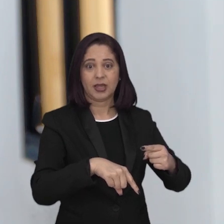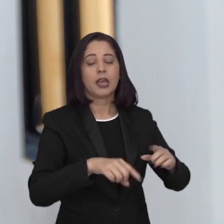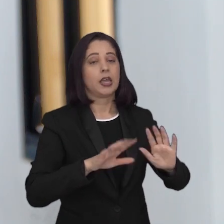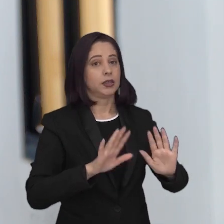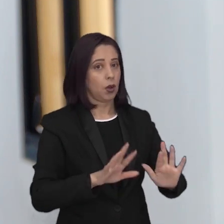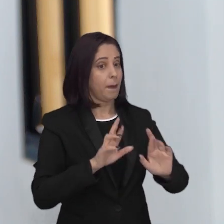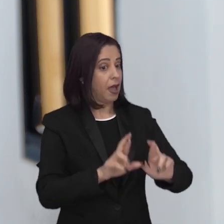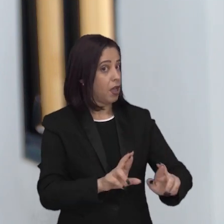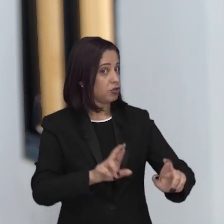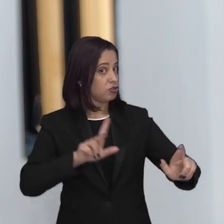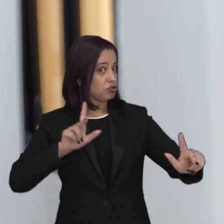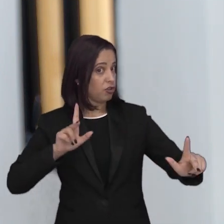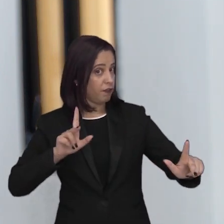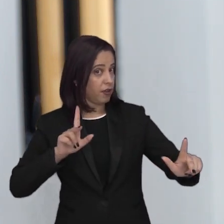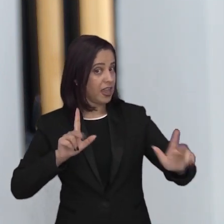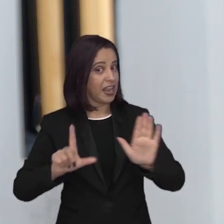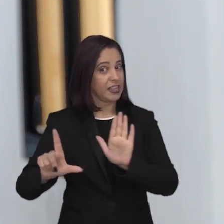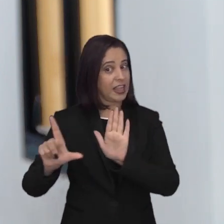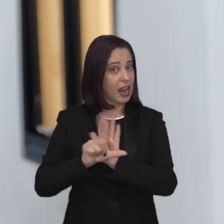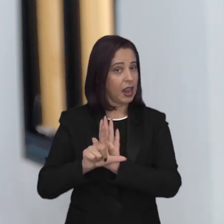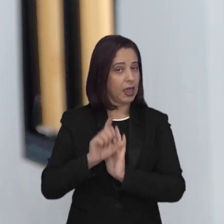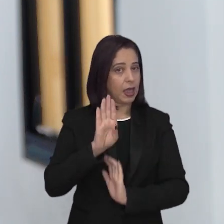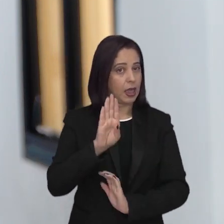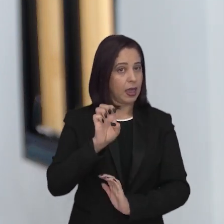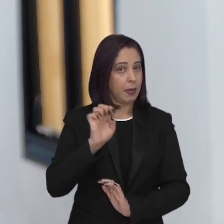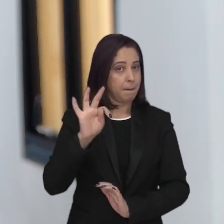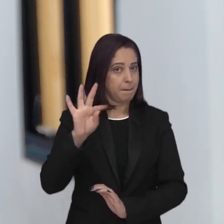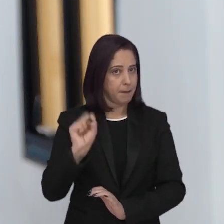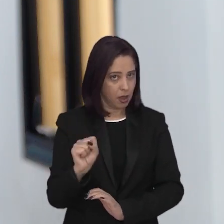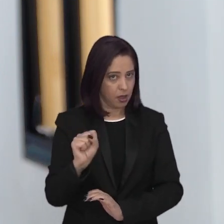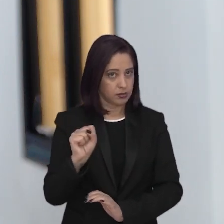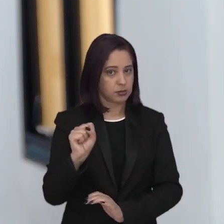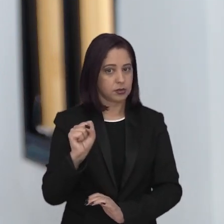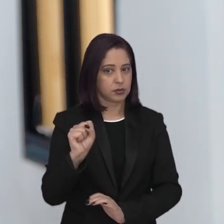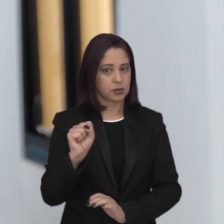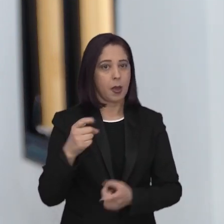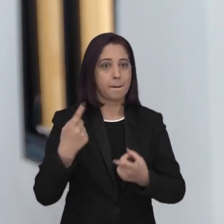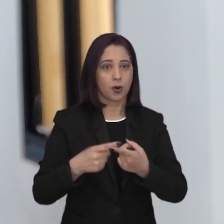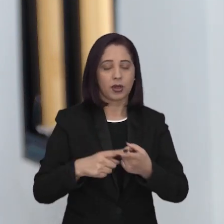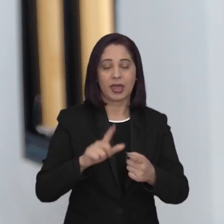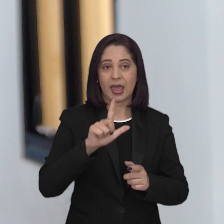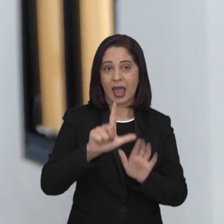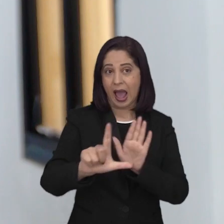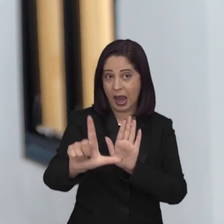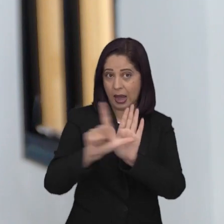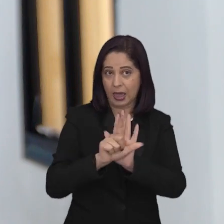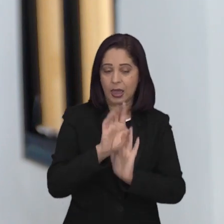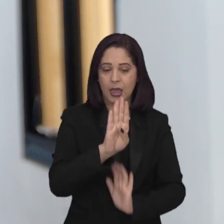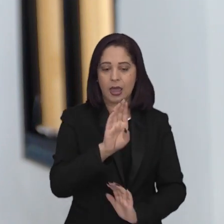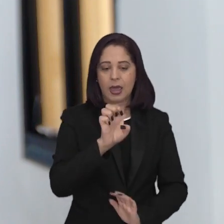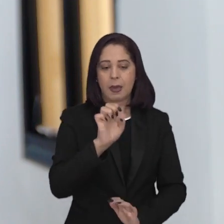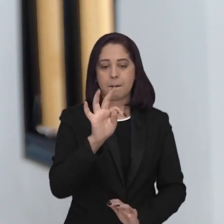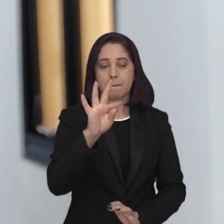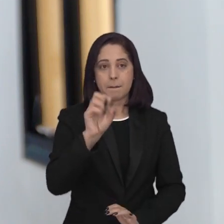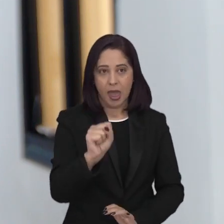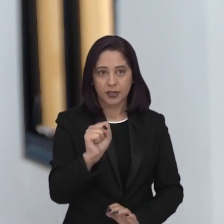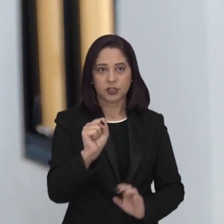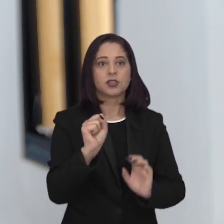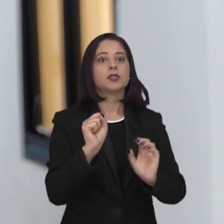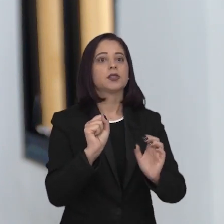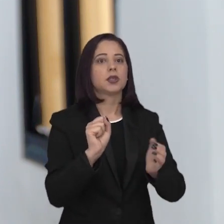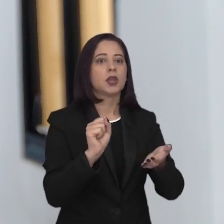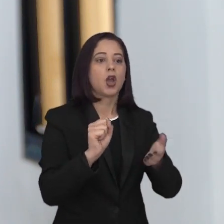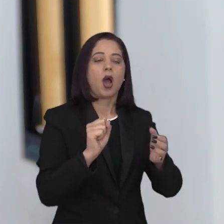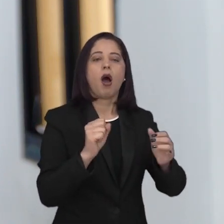contravenção penal desde 1941. Isso é diferente dessa lei das bets que fomenta os jogos eletrônicos. Eles